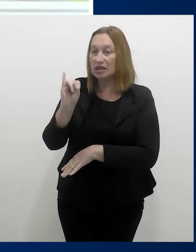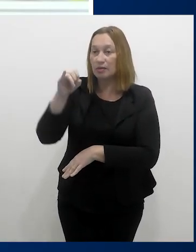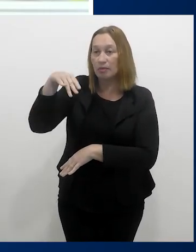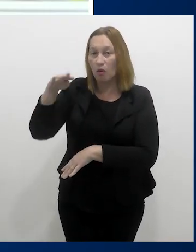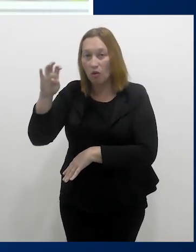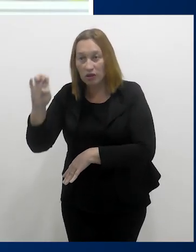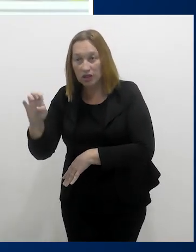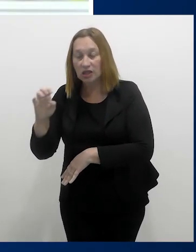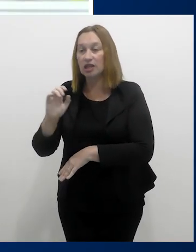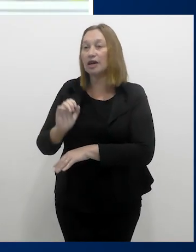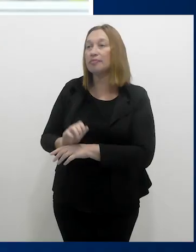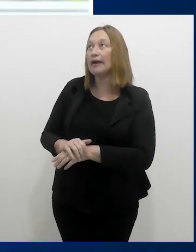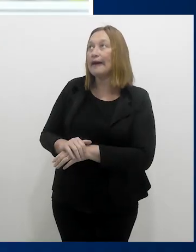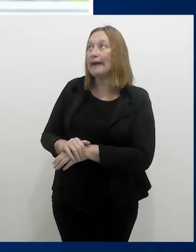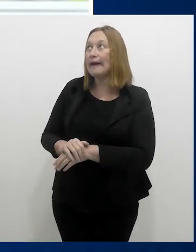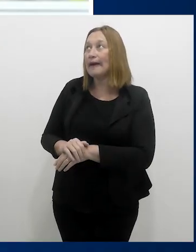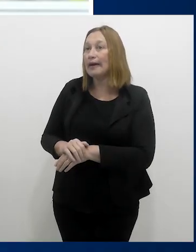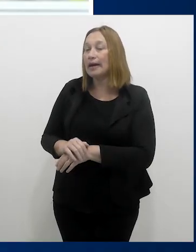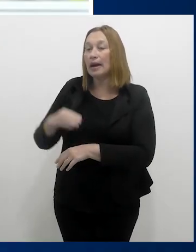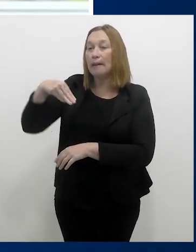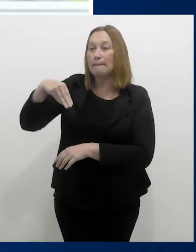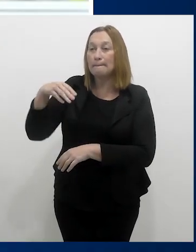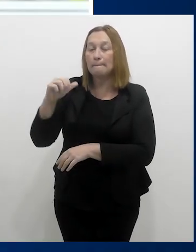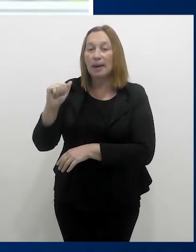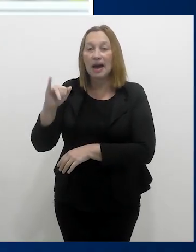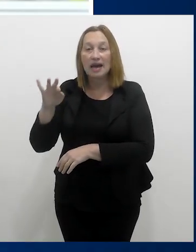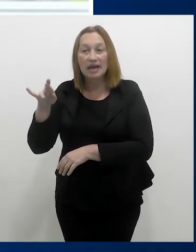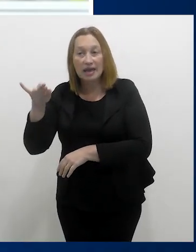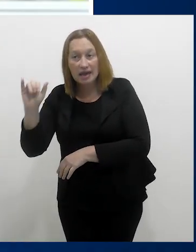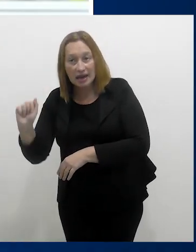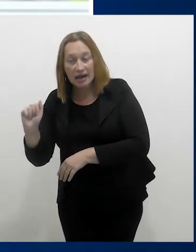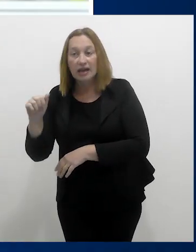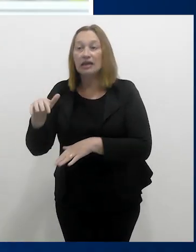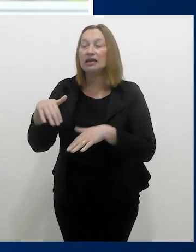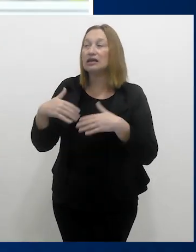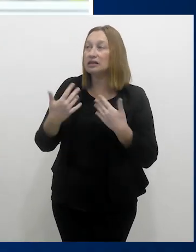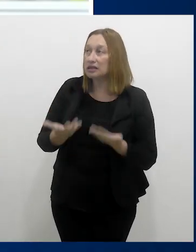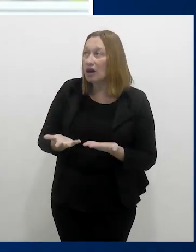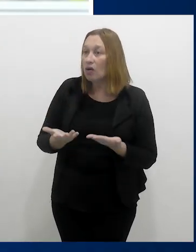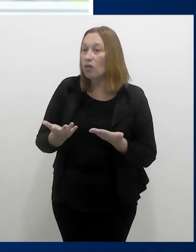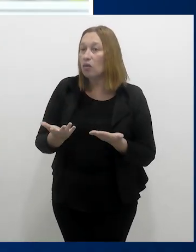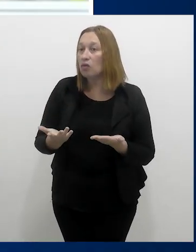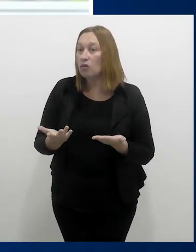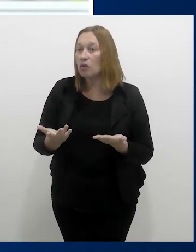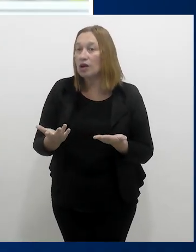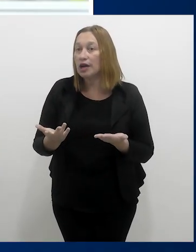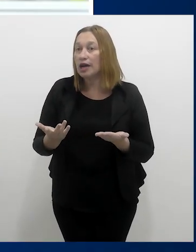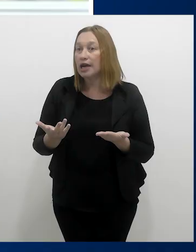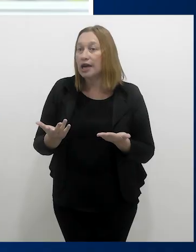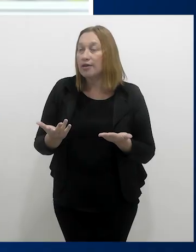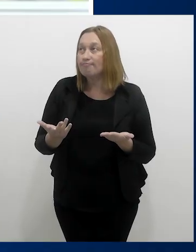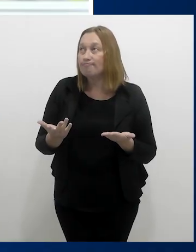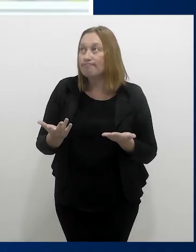a gente estava lendo Maya Angelou, então a gente